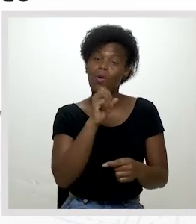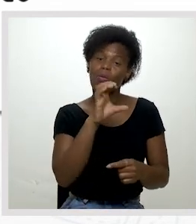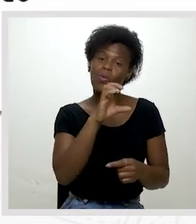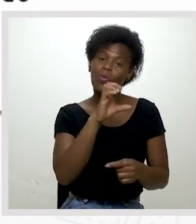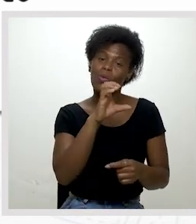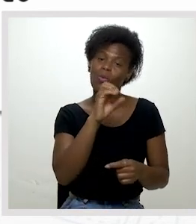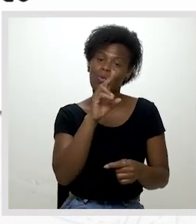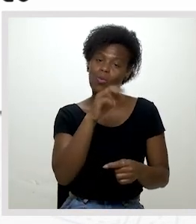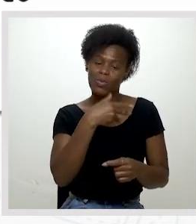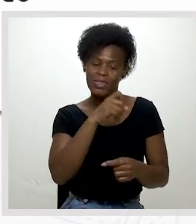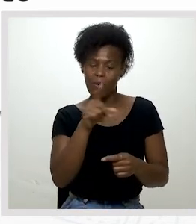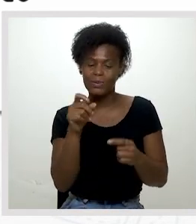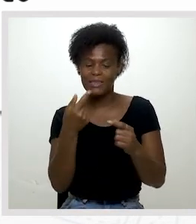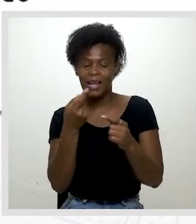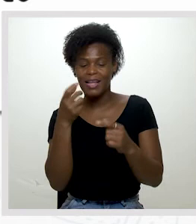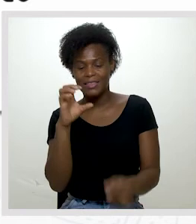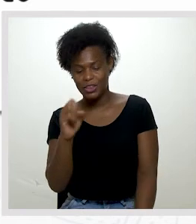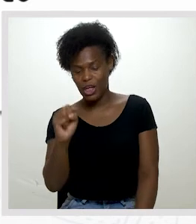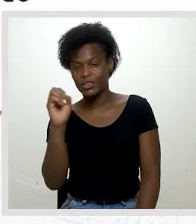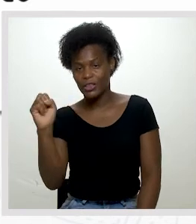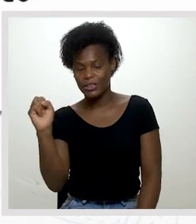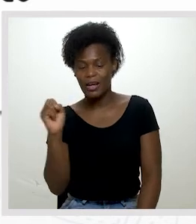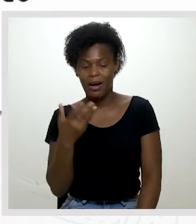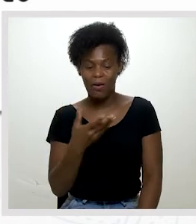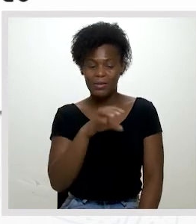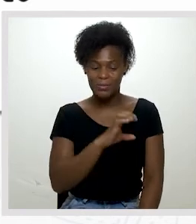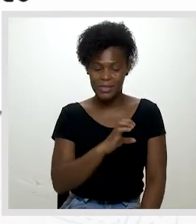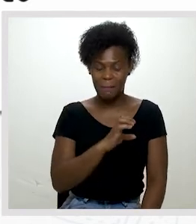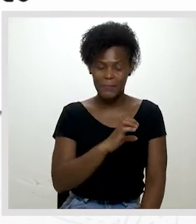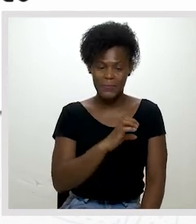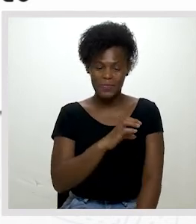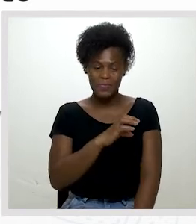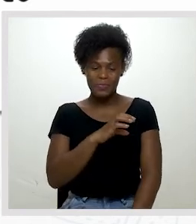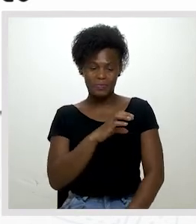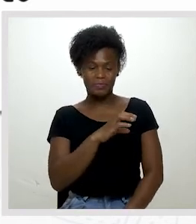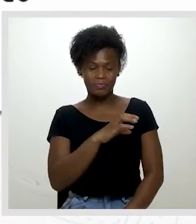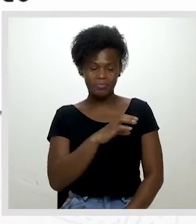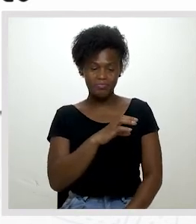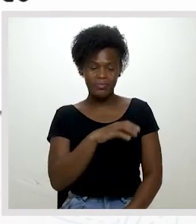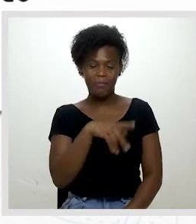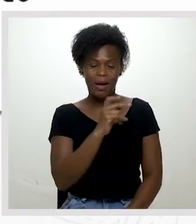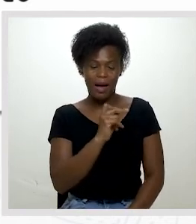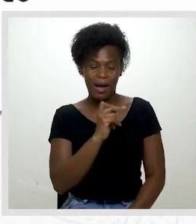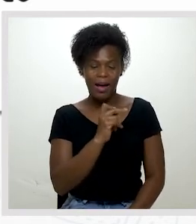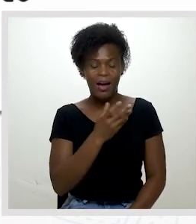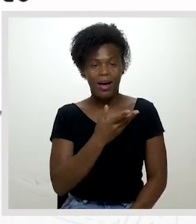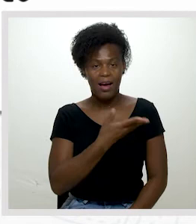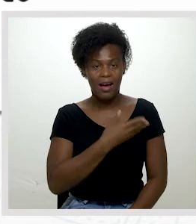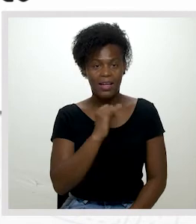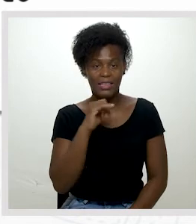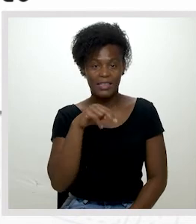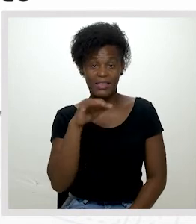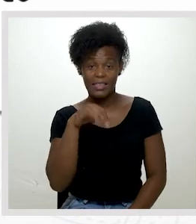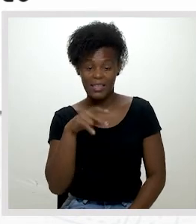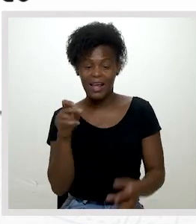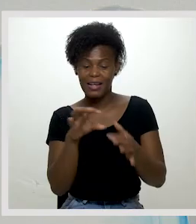seria G. Enquanto que na linha C, temos a adenina, liga-se com o racilo, não